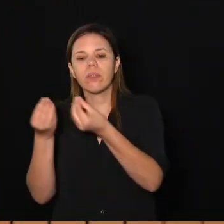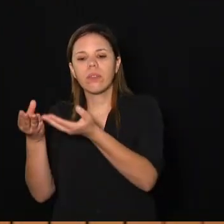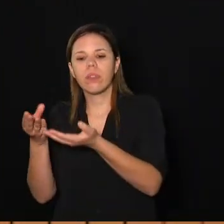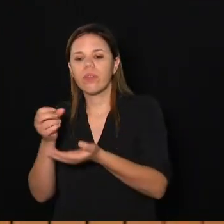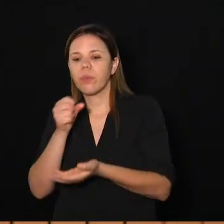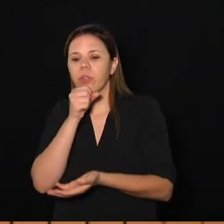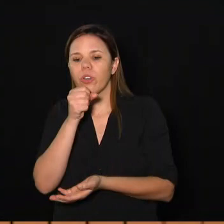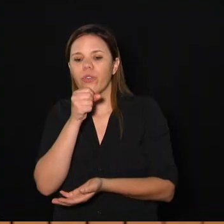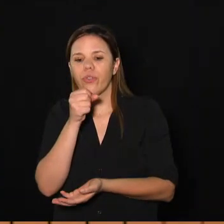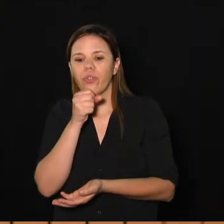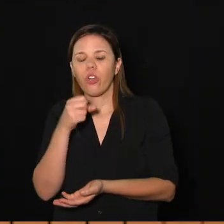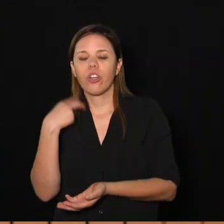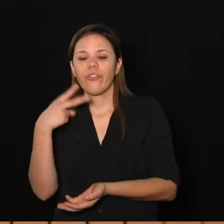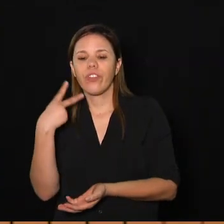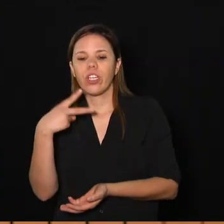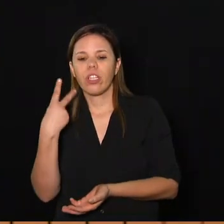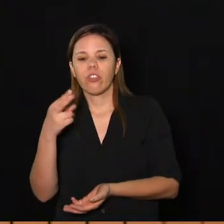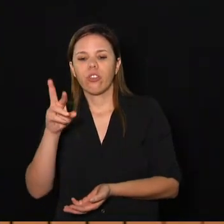ao vereador Luiz Rossini